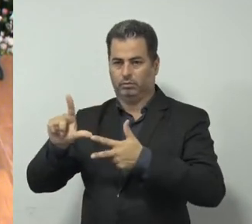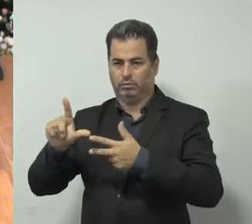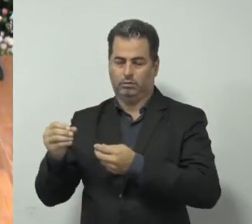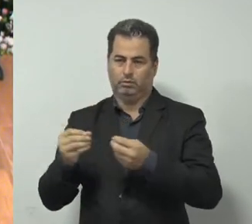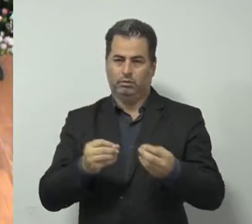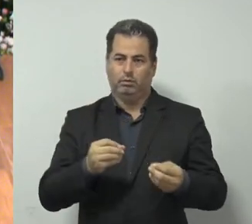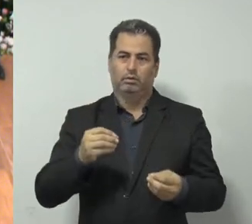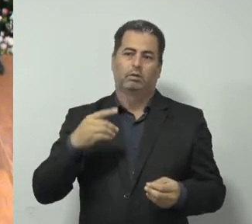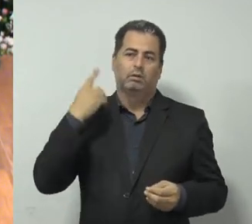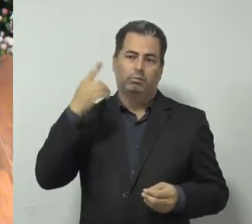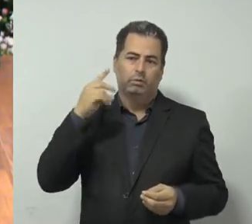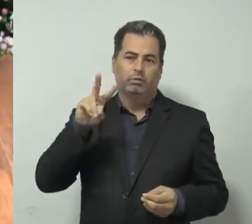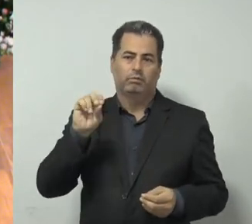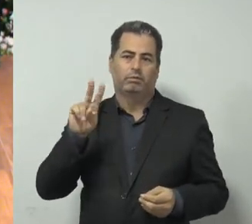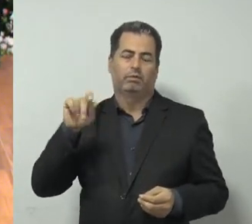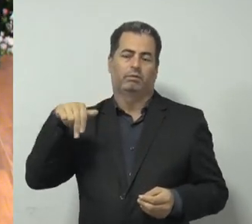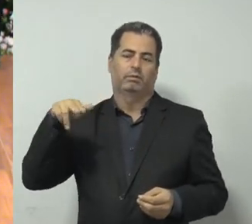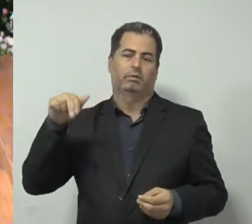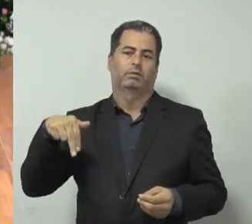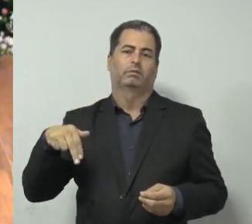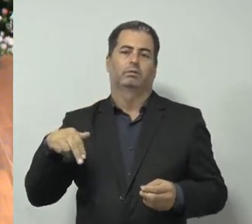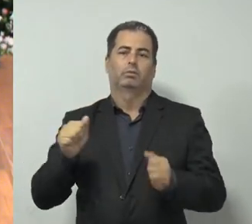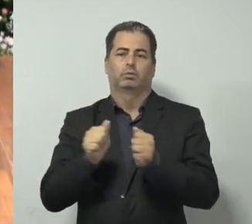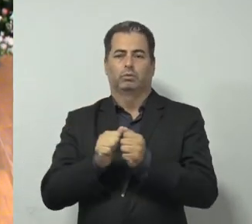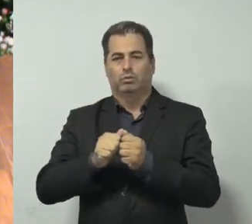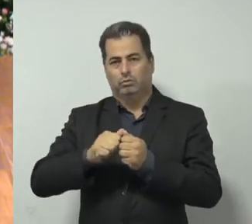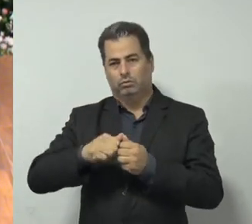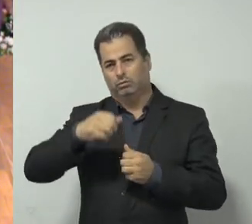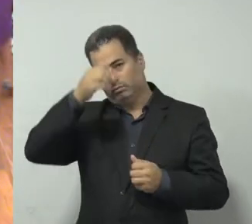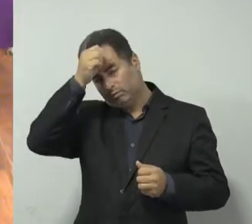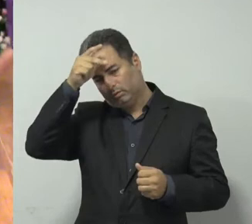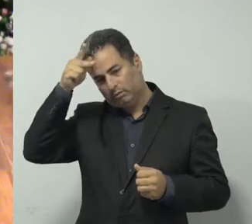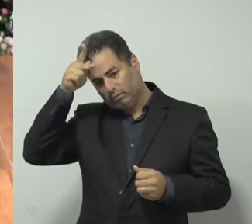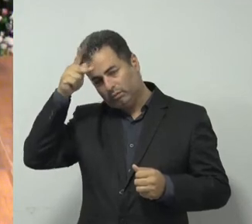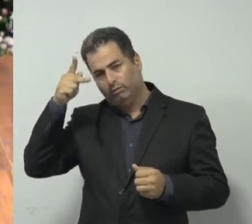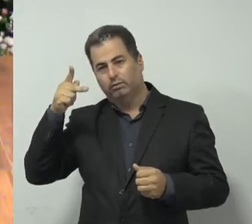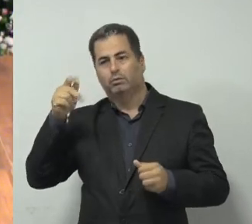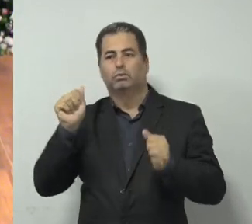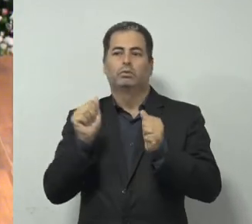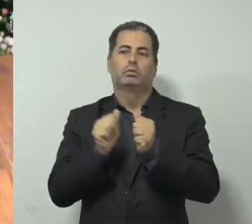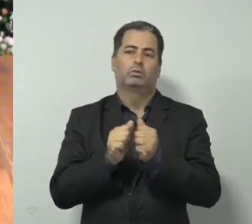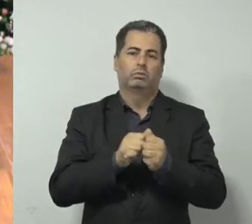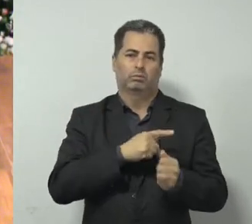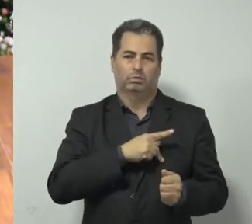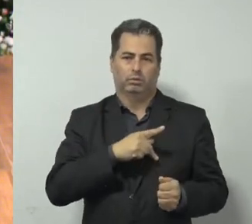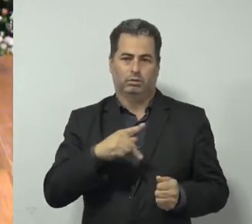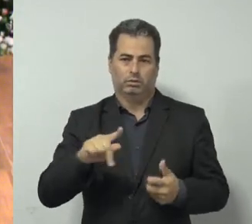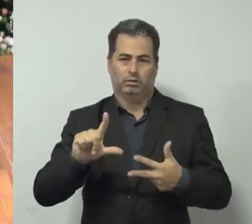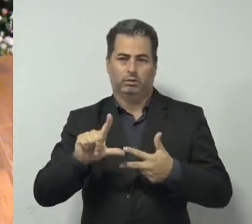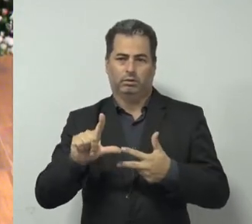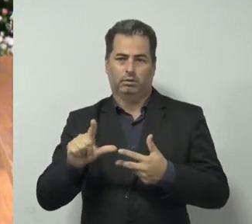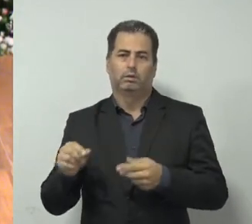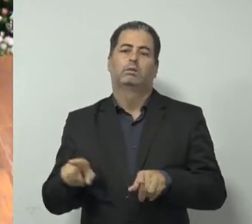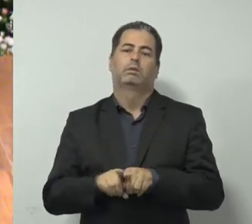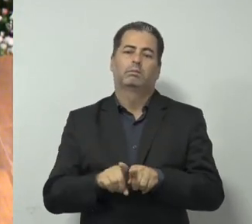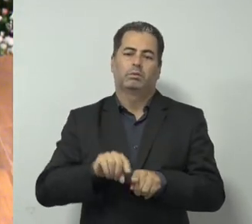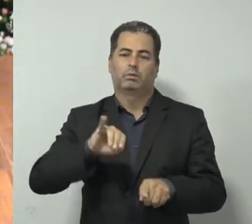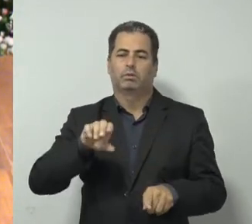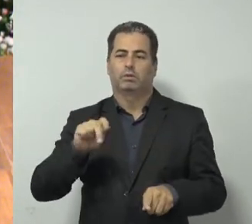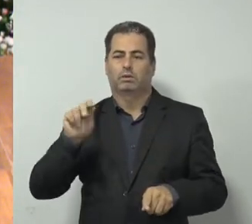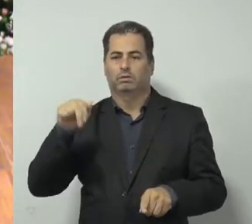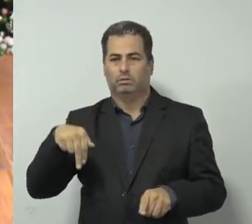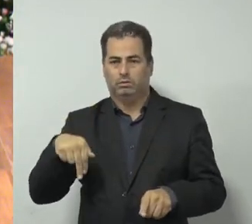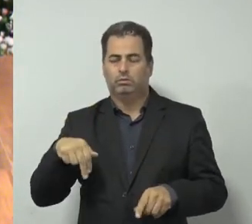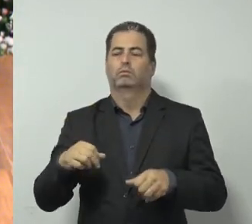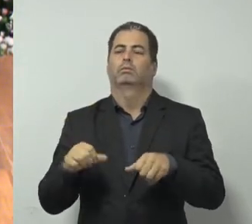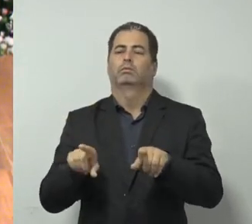Deputado estadual Vivian Naves, prefeito Roberto Naves, presidente da Câmara Domingos Paula, vereador Jackson, vice-presidente da